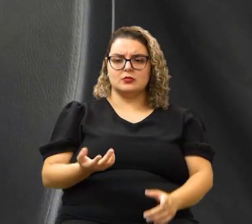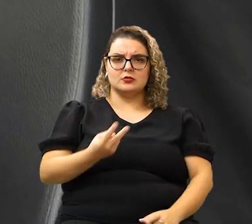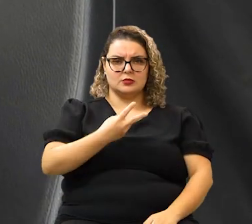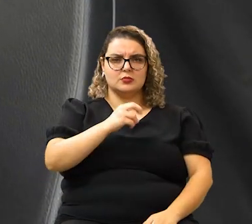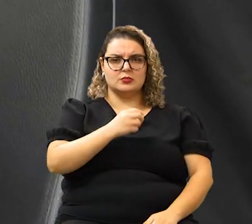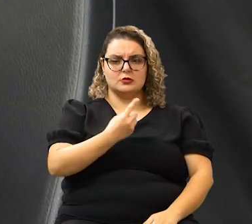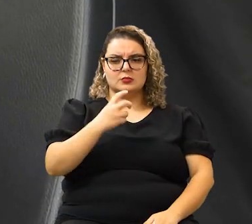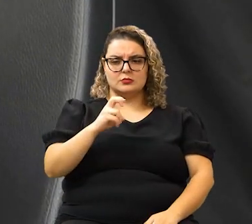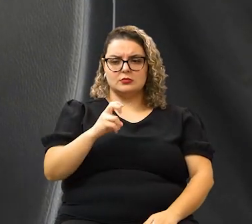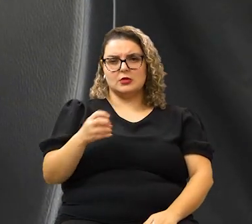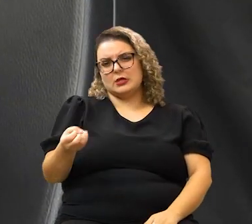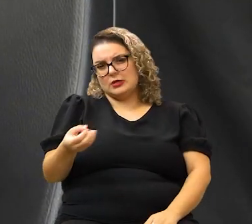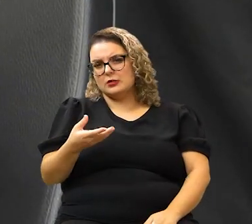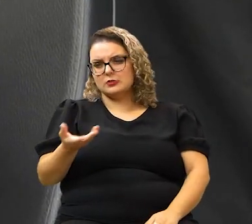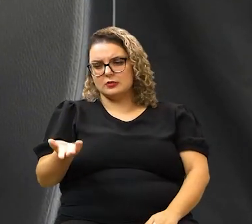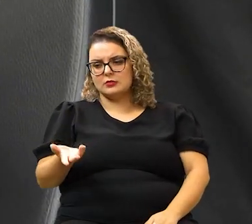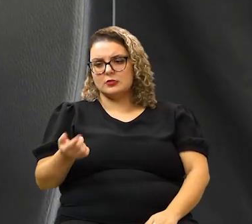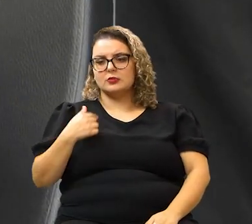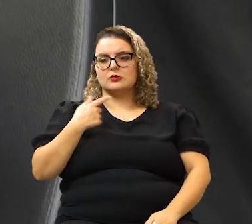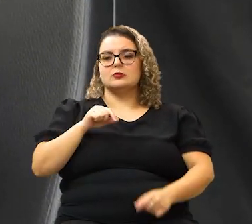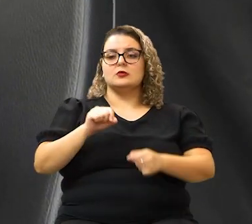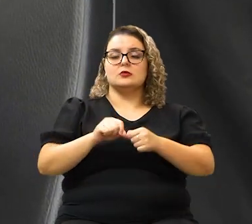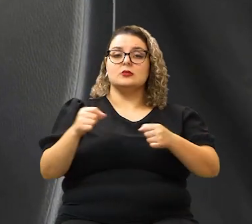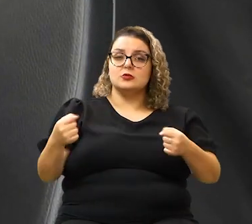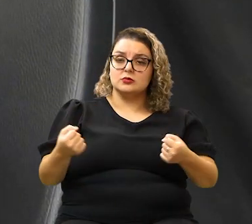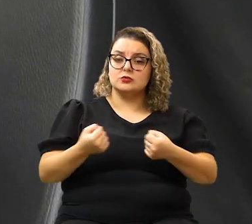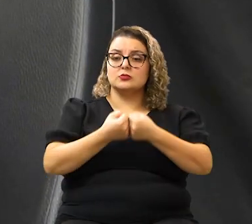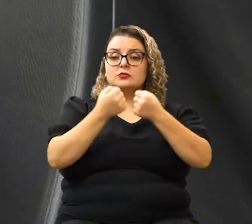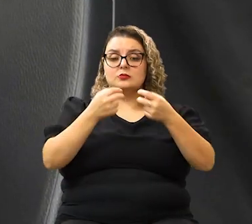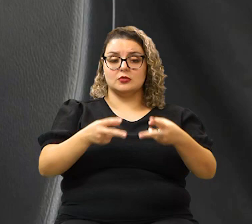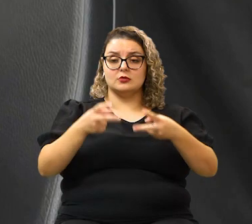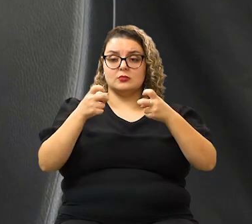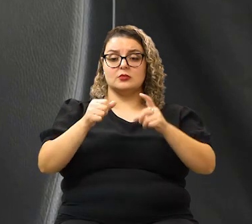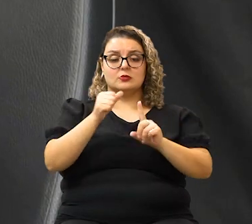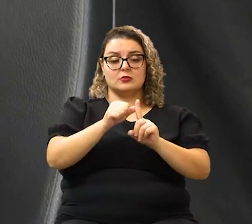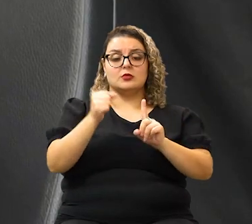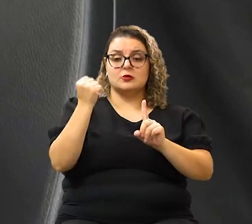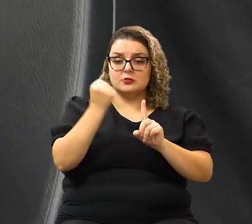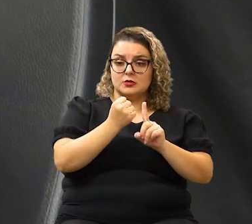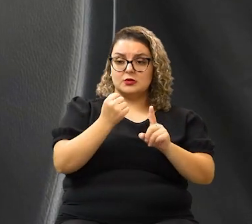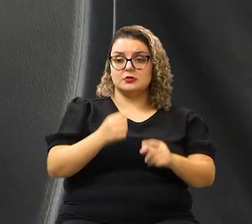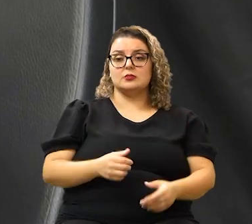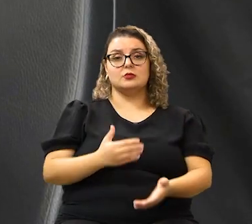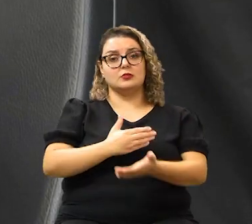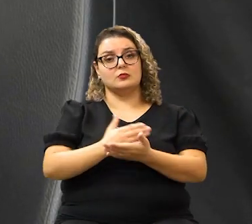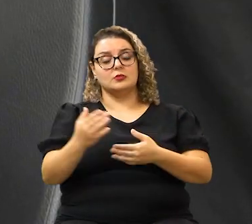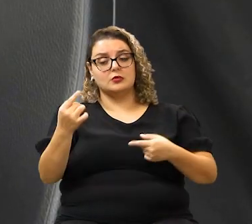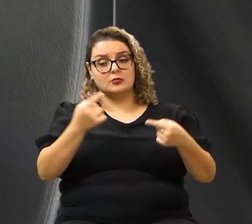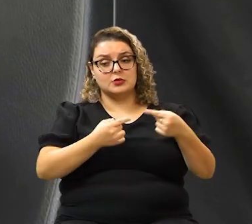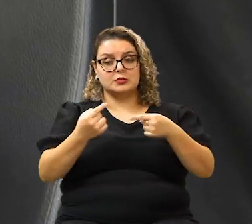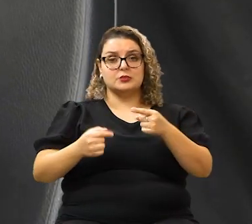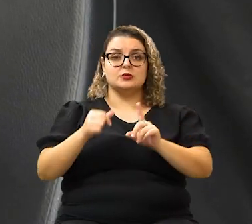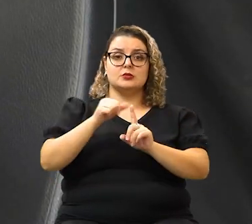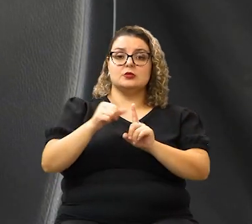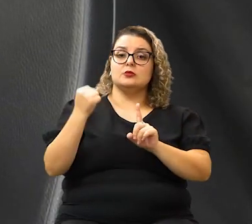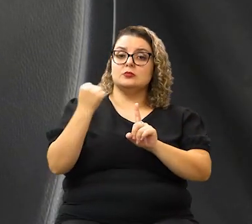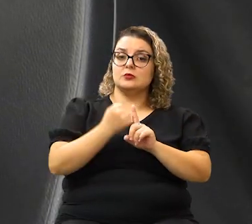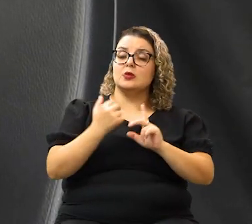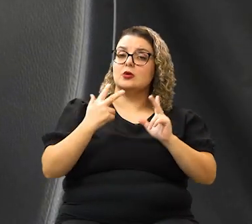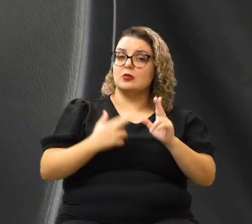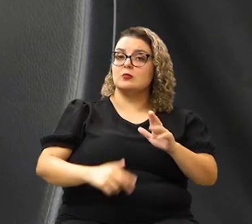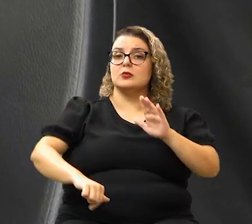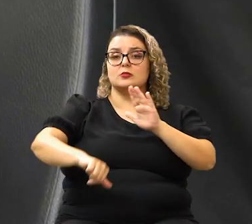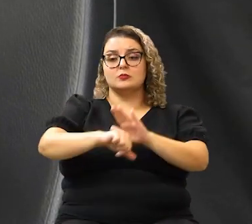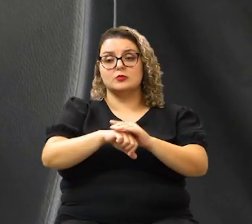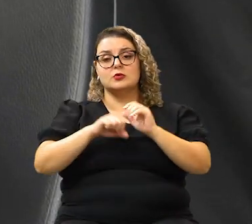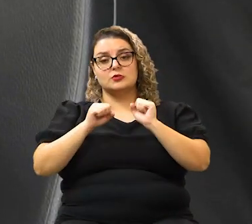fizemos um embate para reconhecimento como feminicídio, começamos o debate sobre o feminicídio como um crime que poderia ser evitado se tivesse